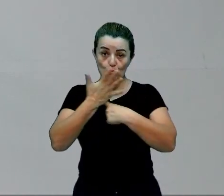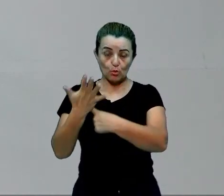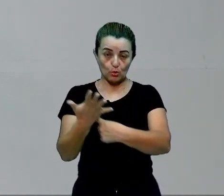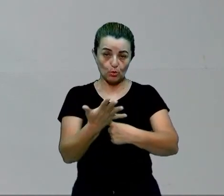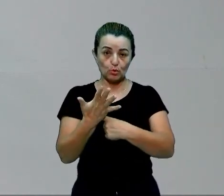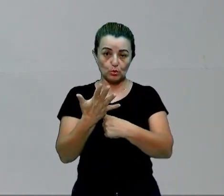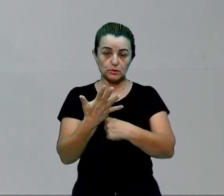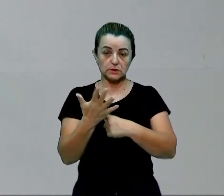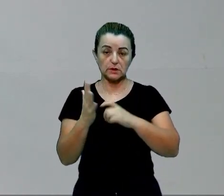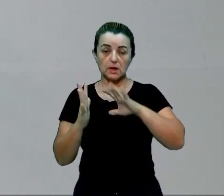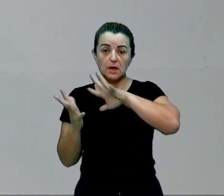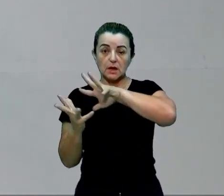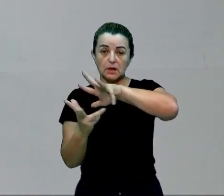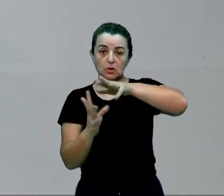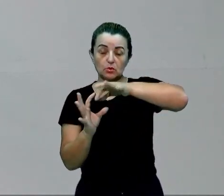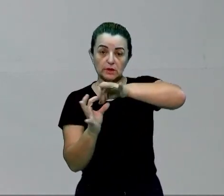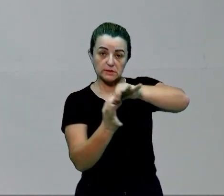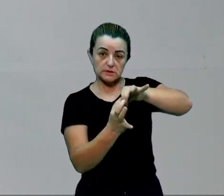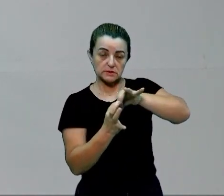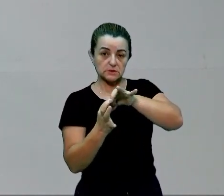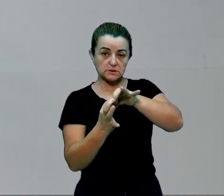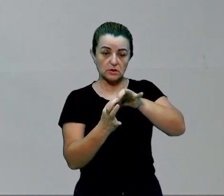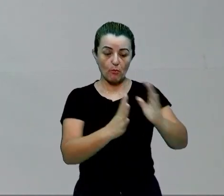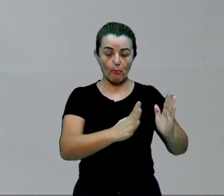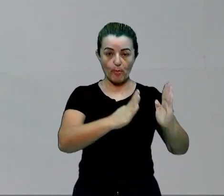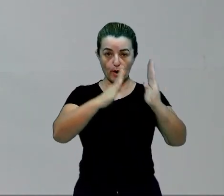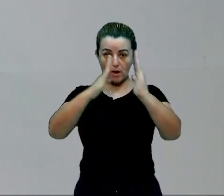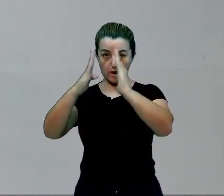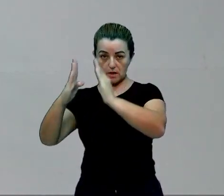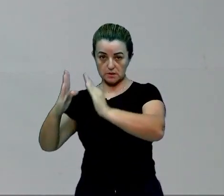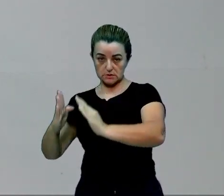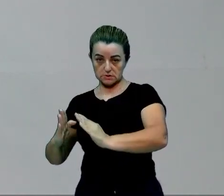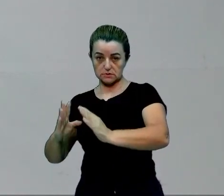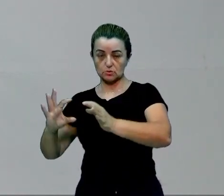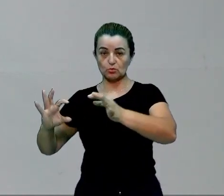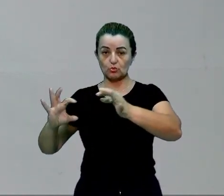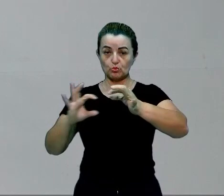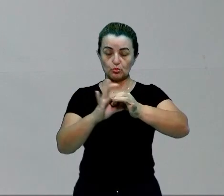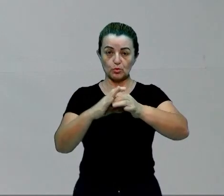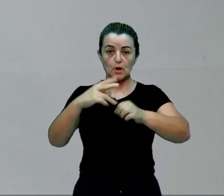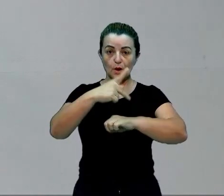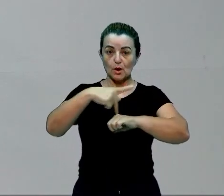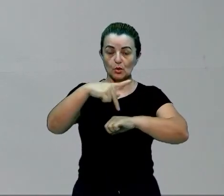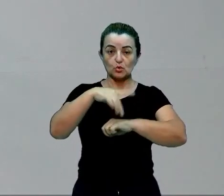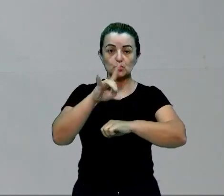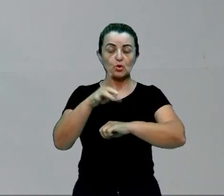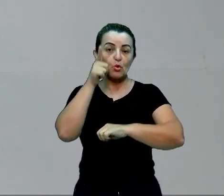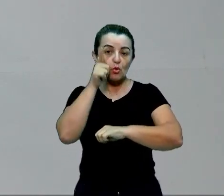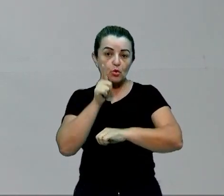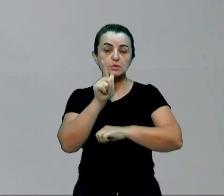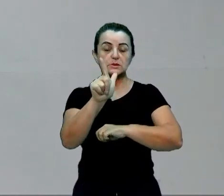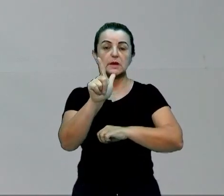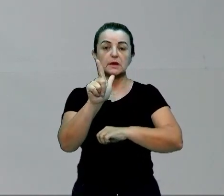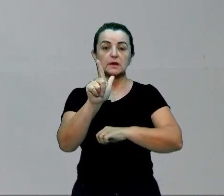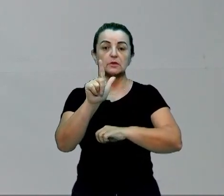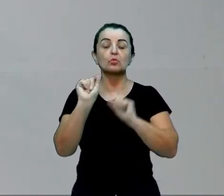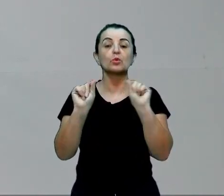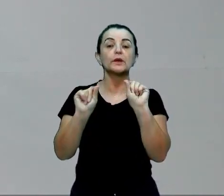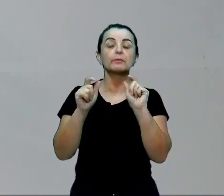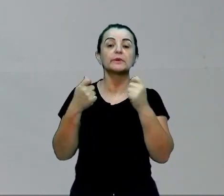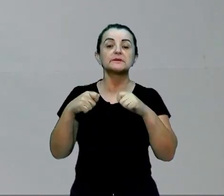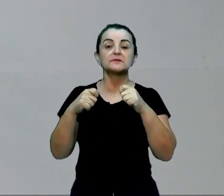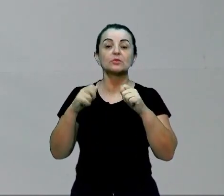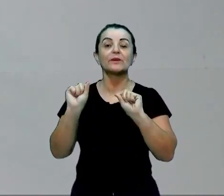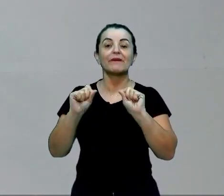esta globalização, esse período de interligação desses países, ele só consegue acontecer através